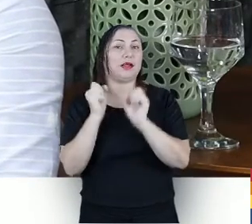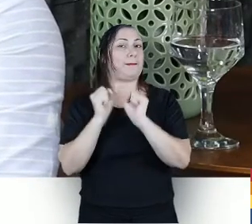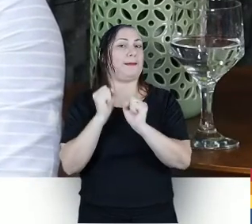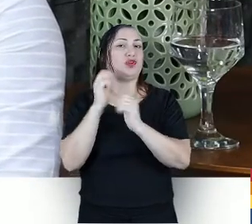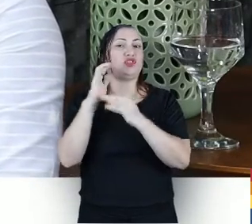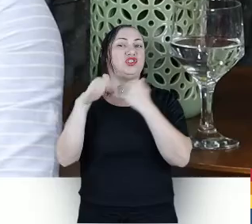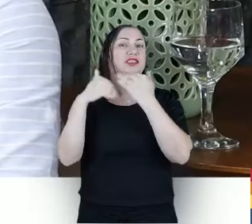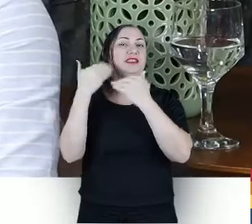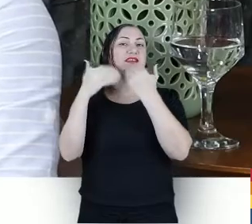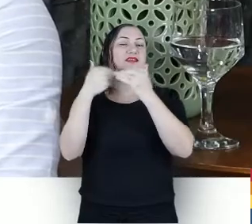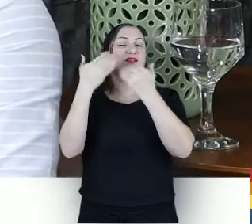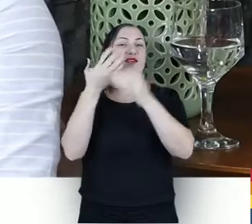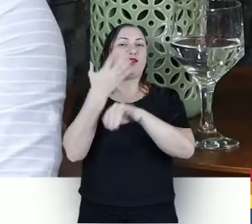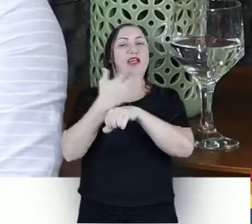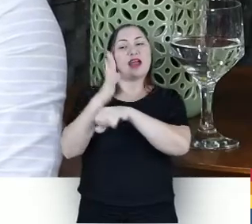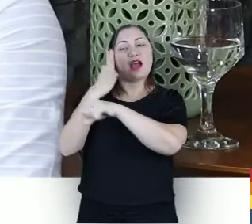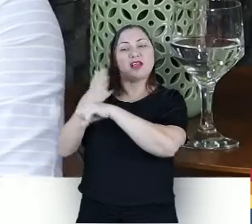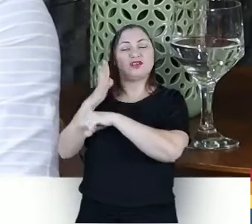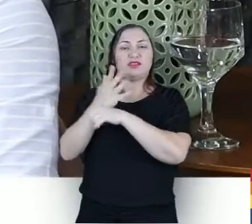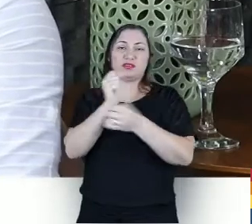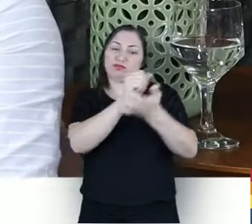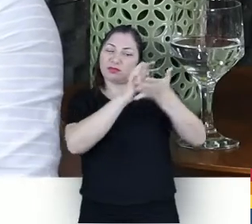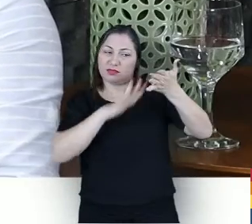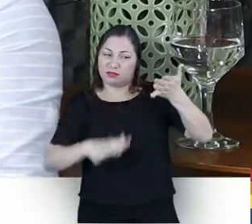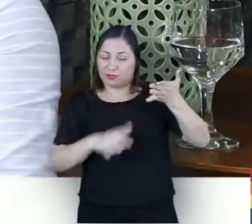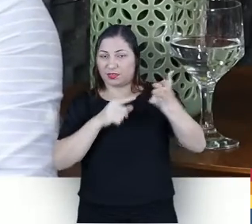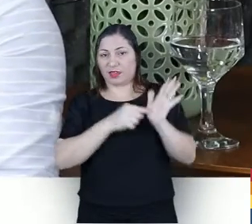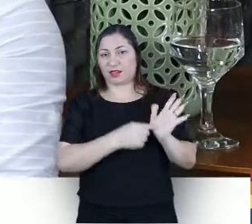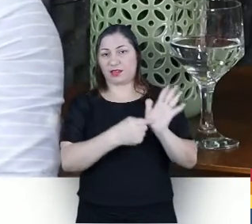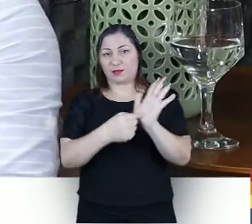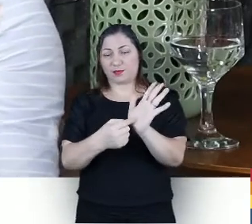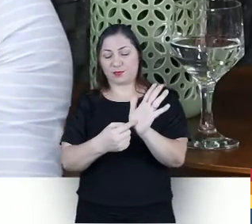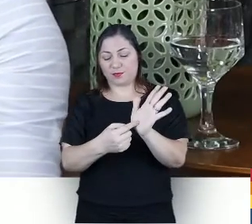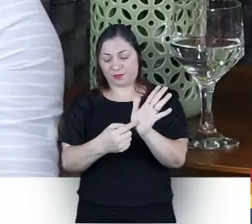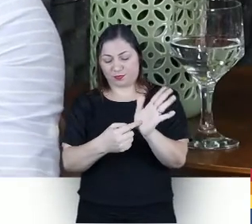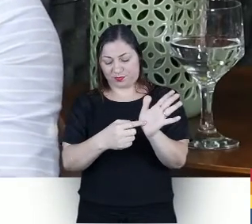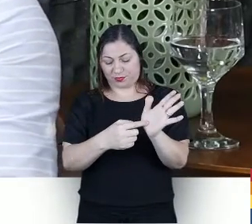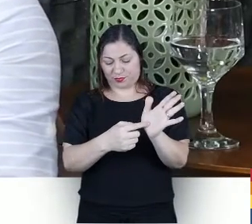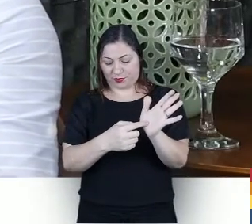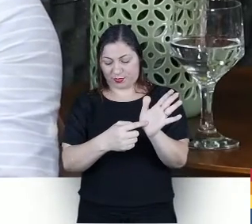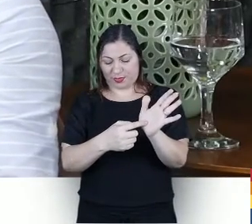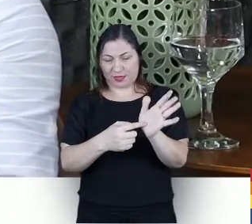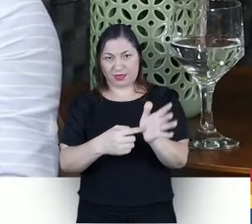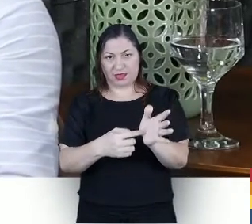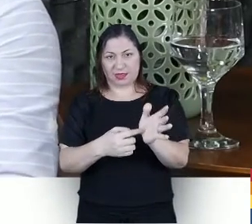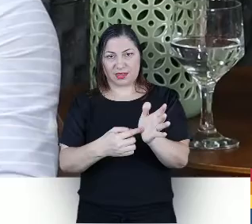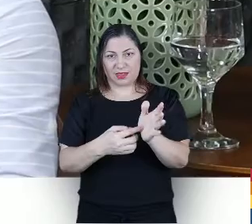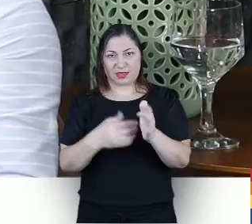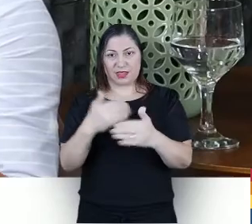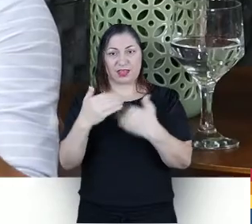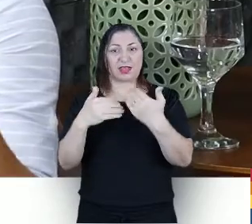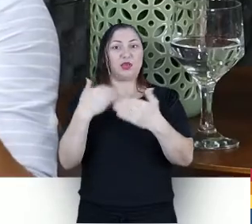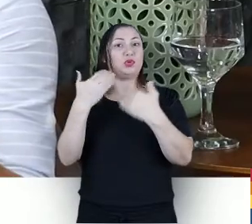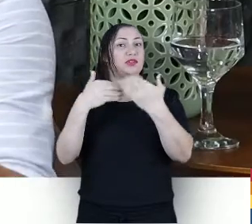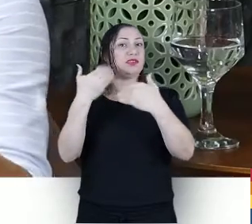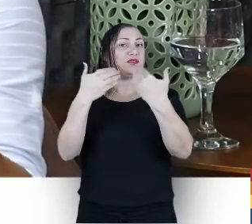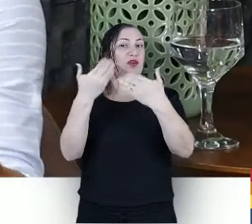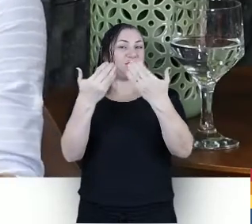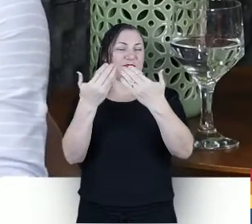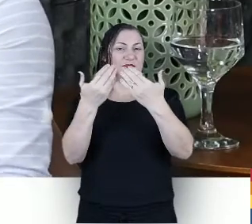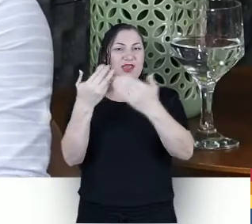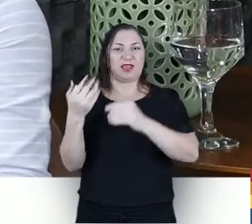Então, dentro do desenvolvimento desse projeto, o professor, dentro de seu componente, ele